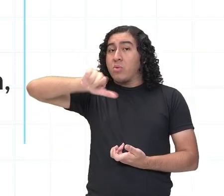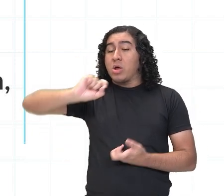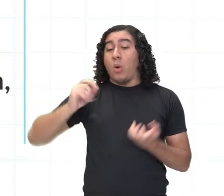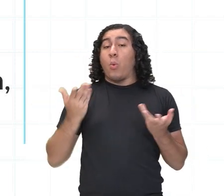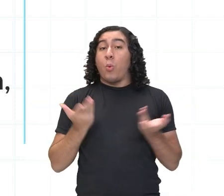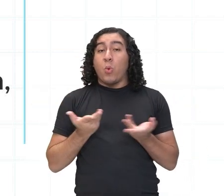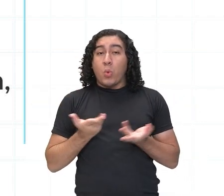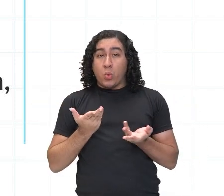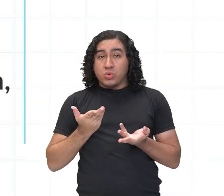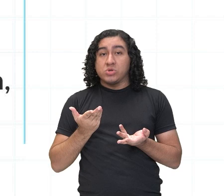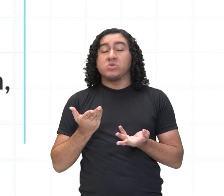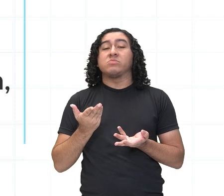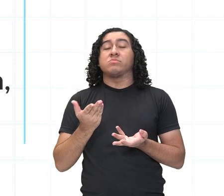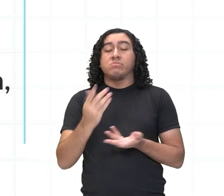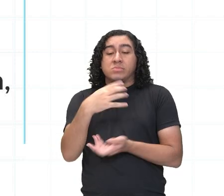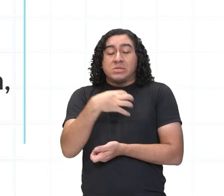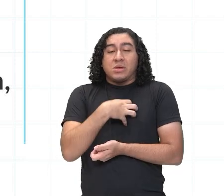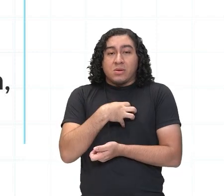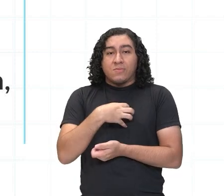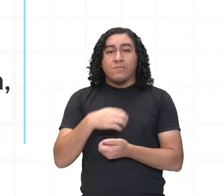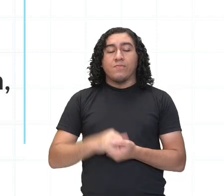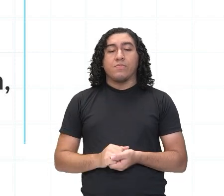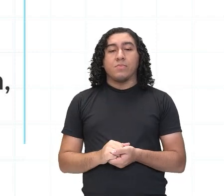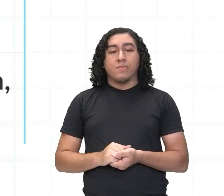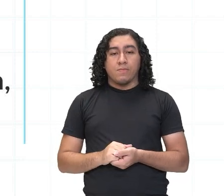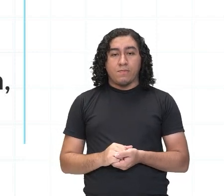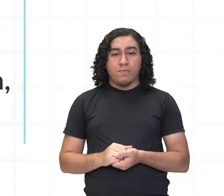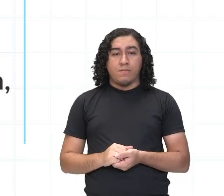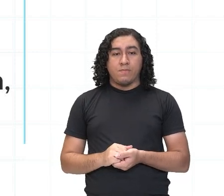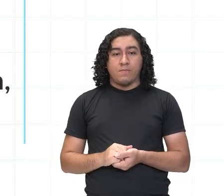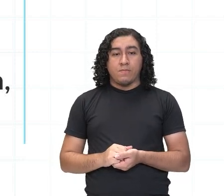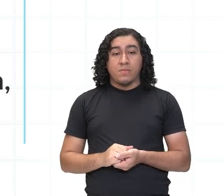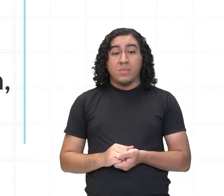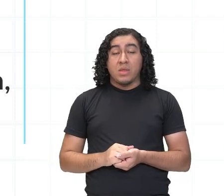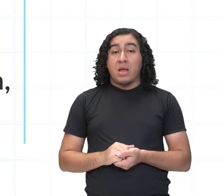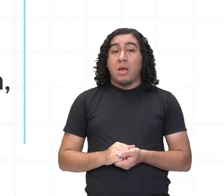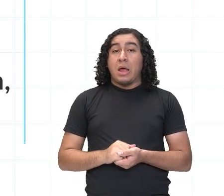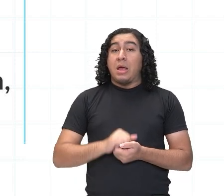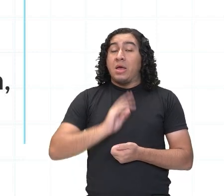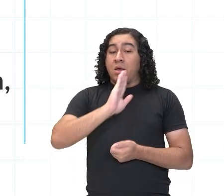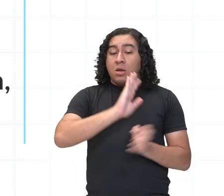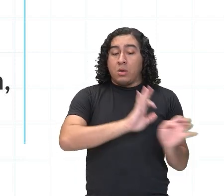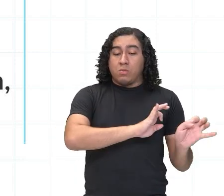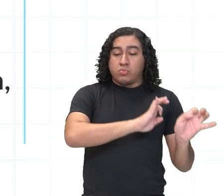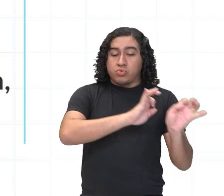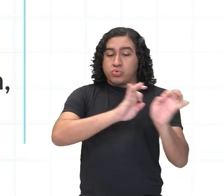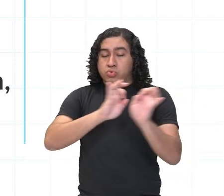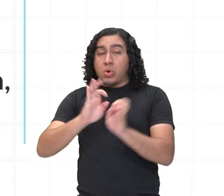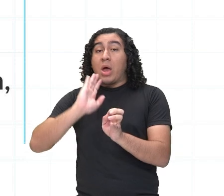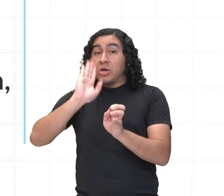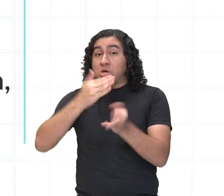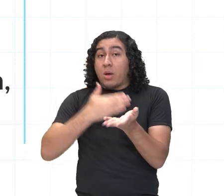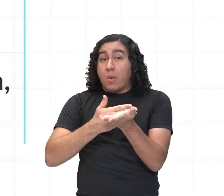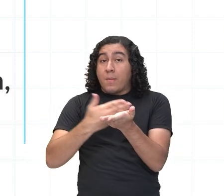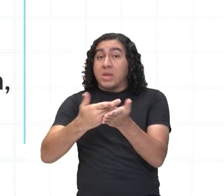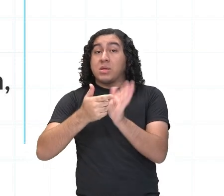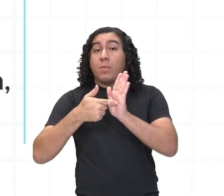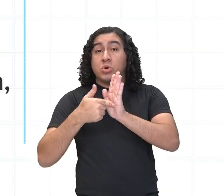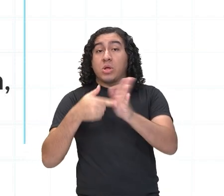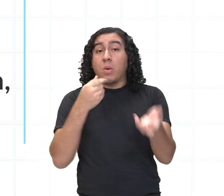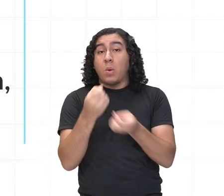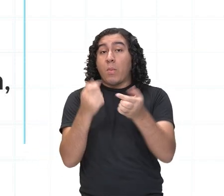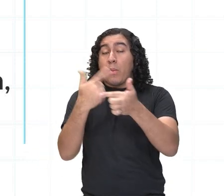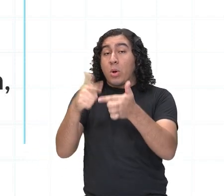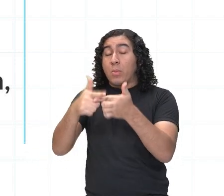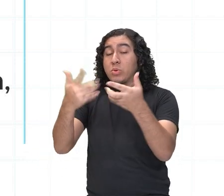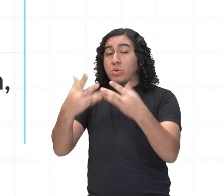presente, é a presença. E aí ele começa a indicar proposta de intervenção.